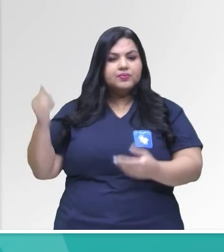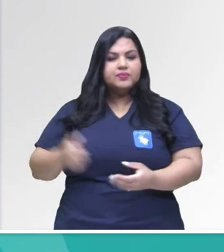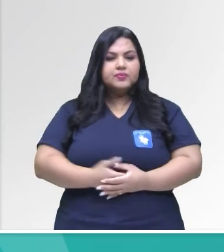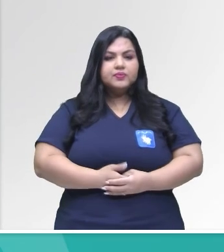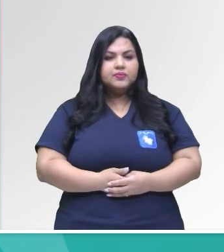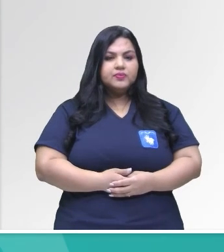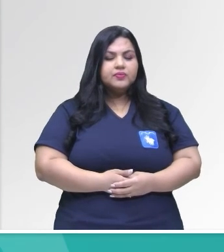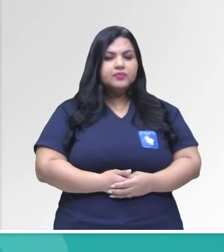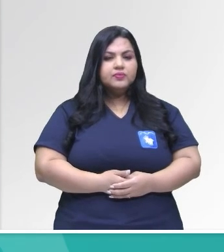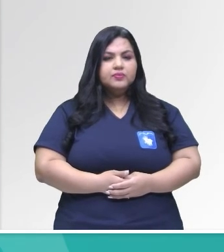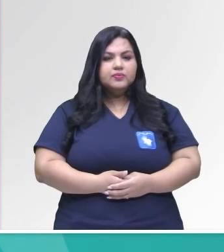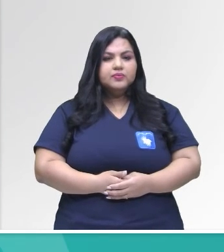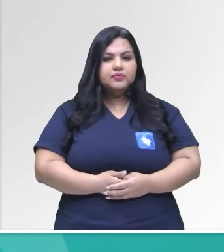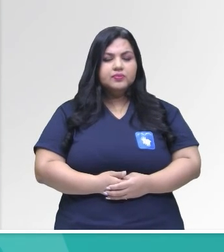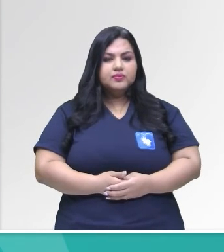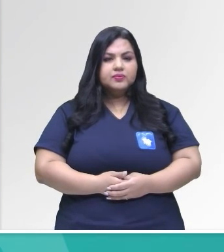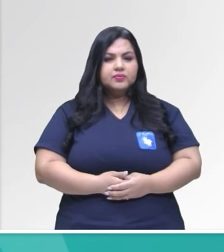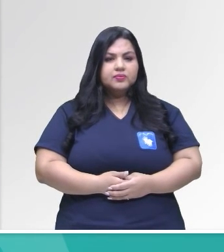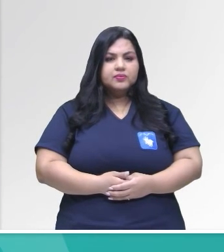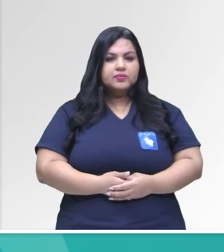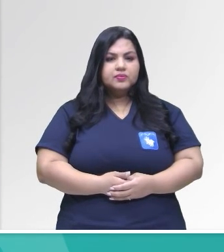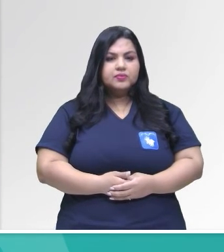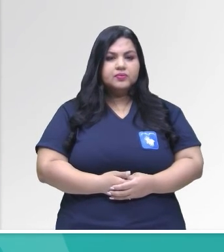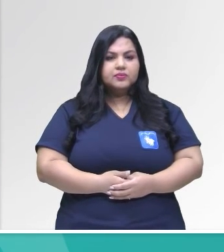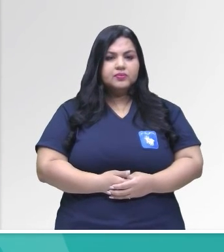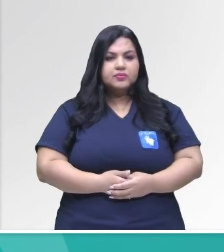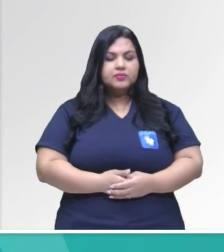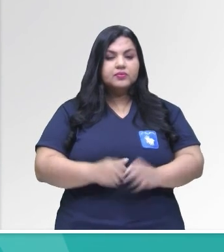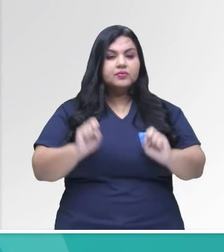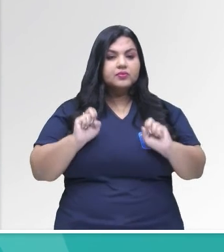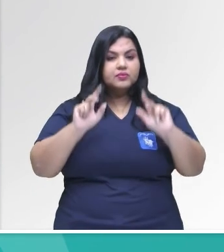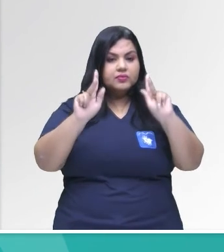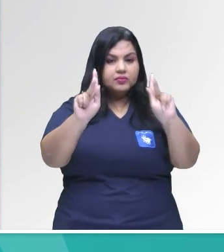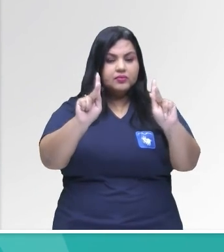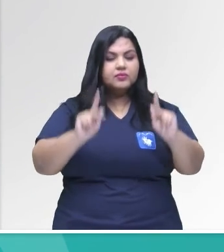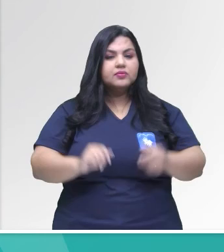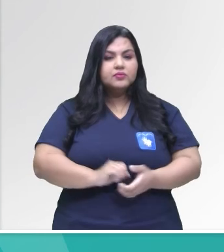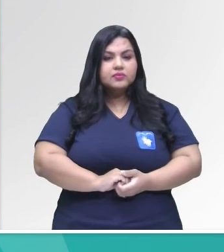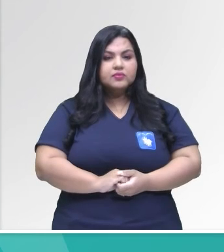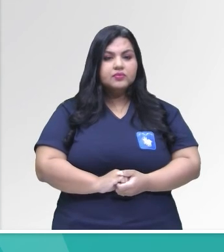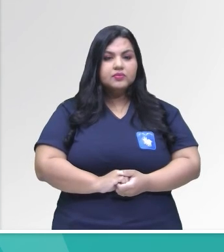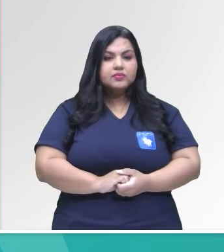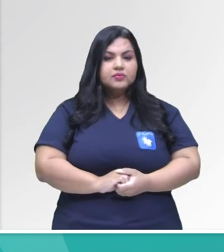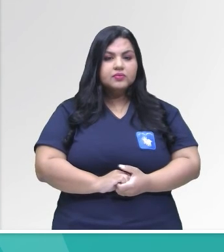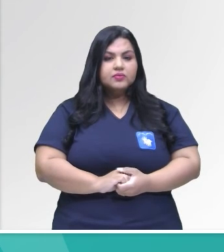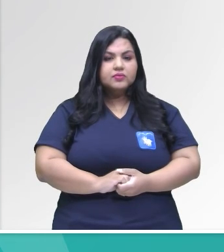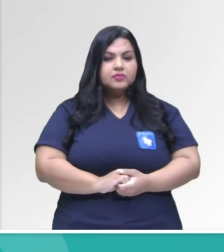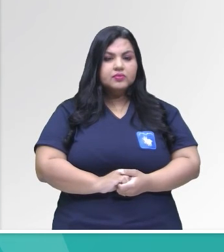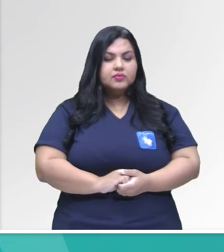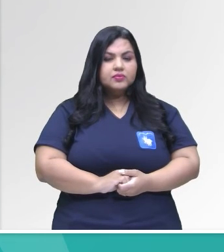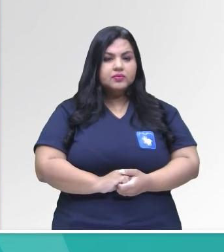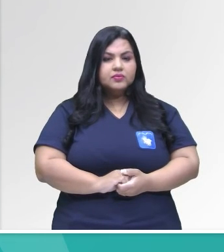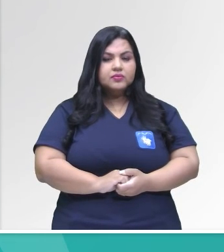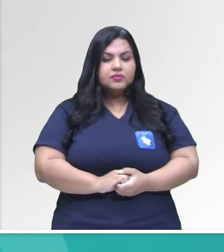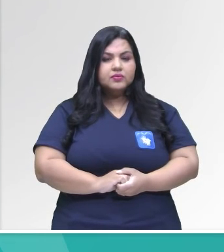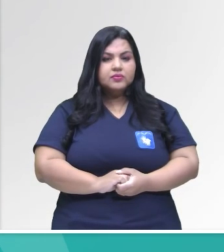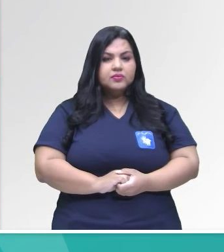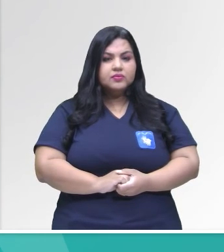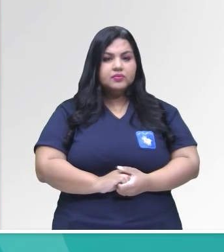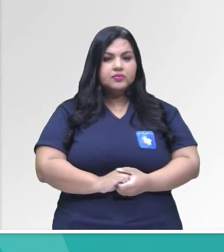I was left. Ok? I was left. And we were caught